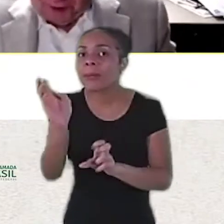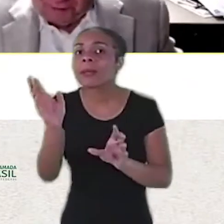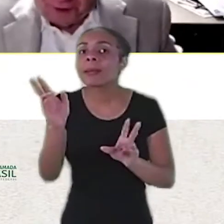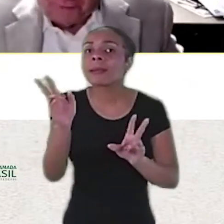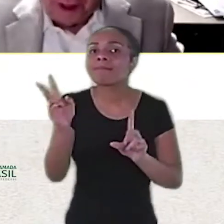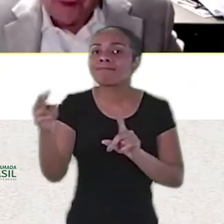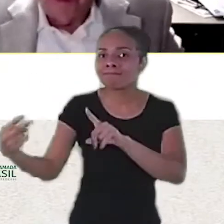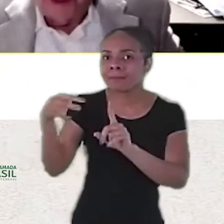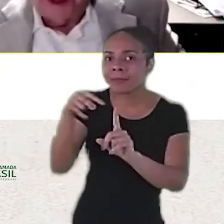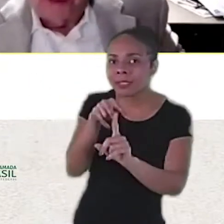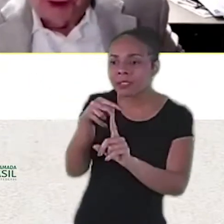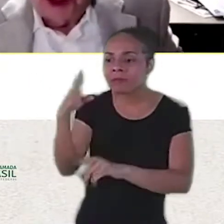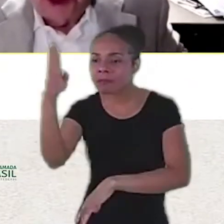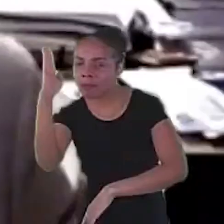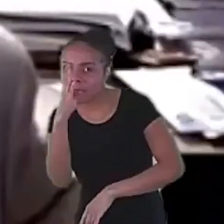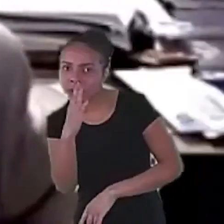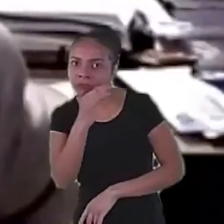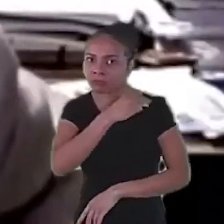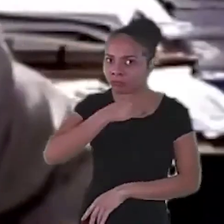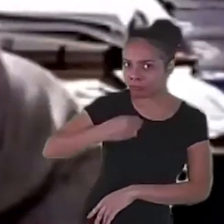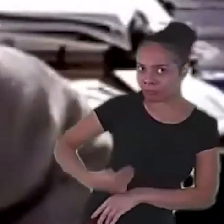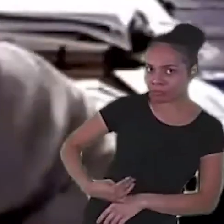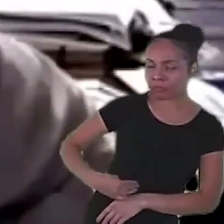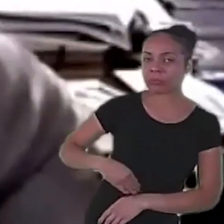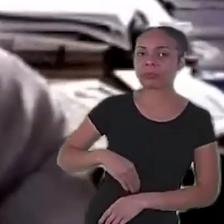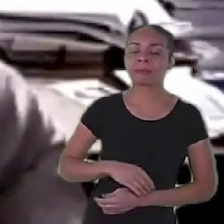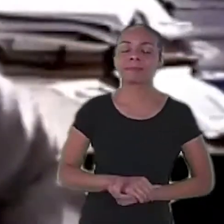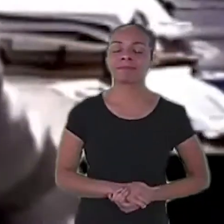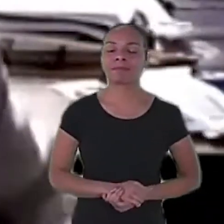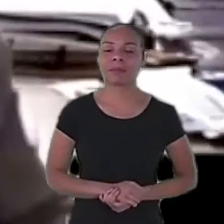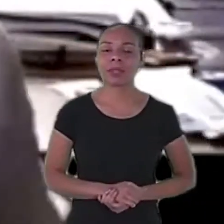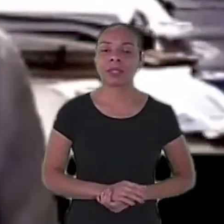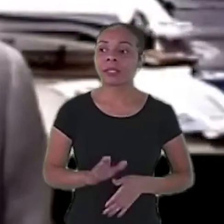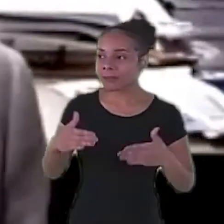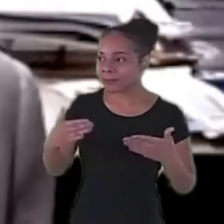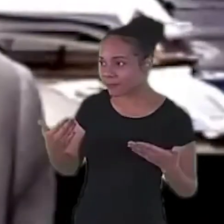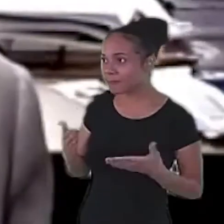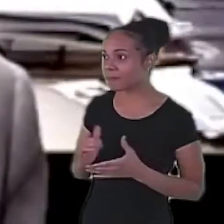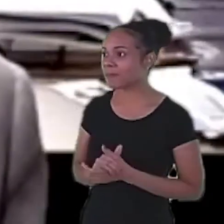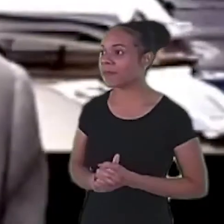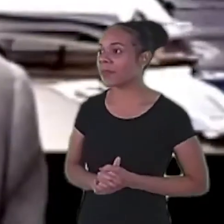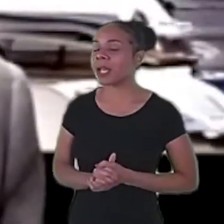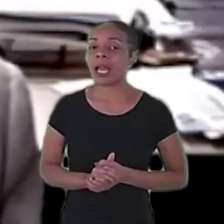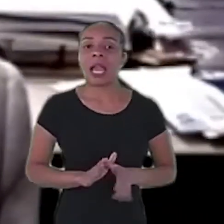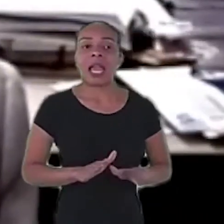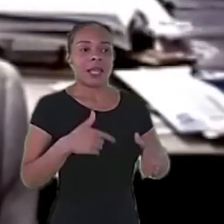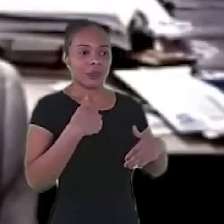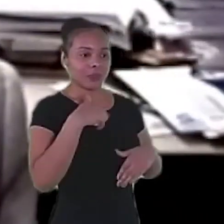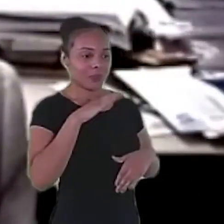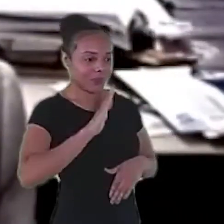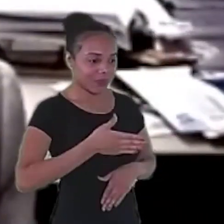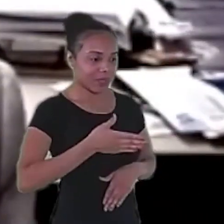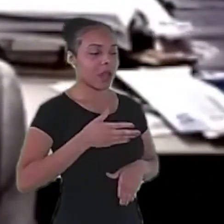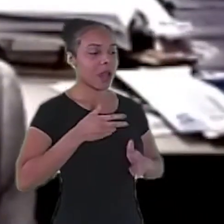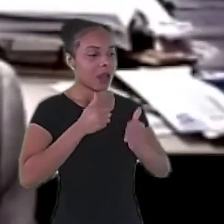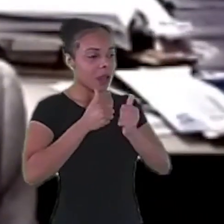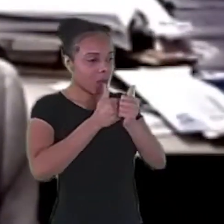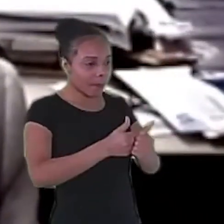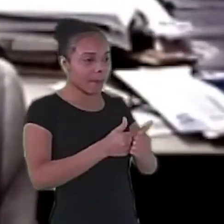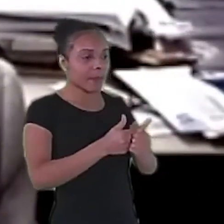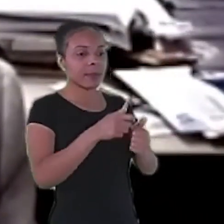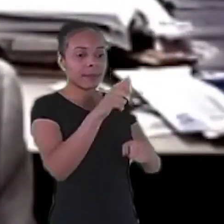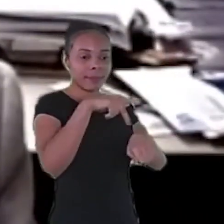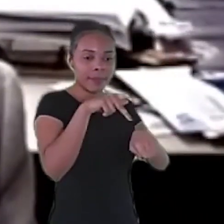Primeiro, eu venho acompanhando a coisa da China há muitos anos. Como eu já disse, 20 anos que eu frequento a China, fui lá 10